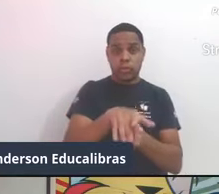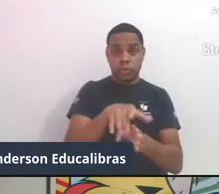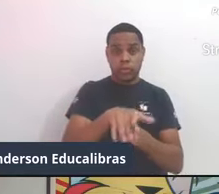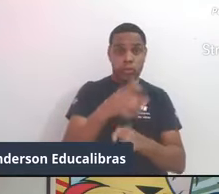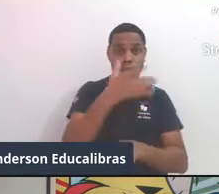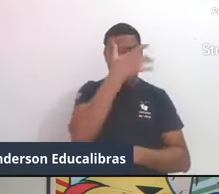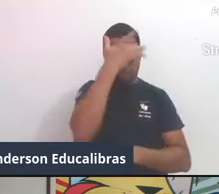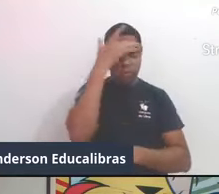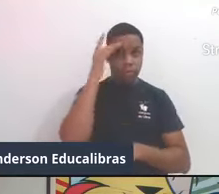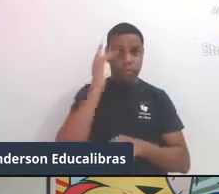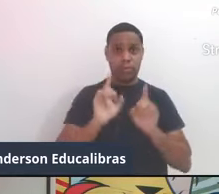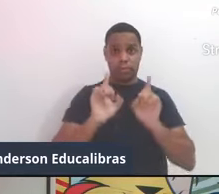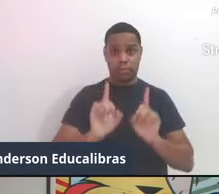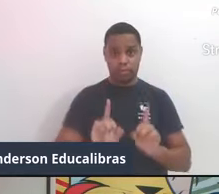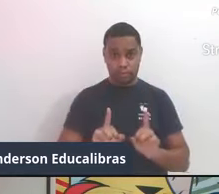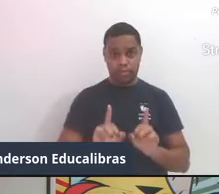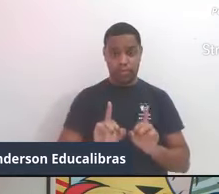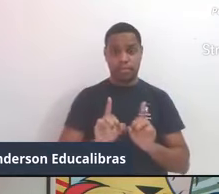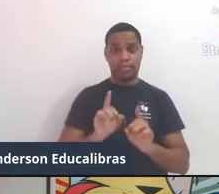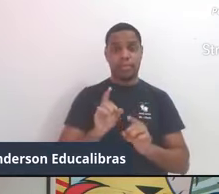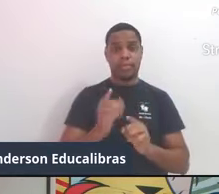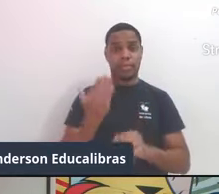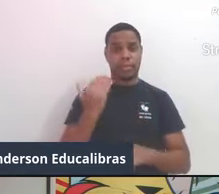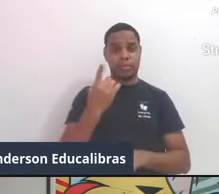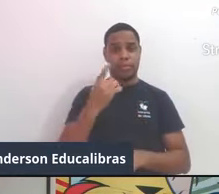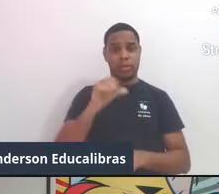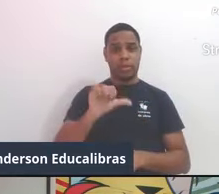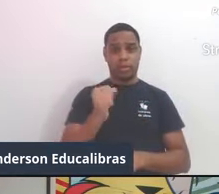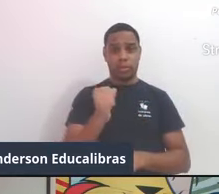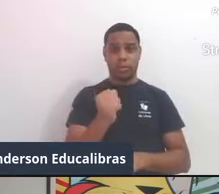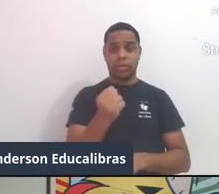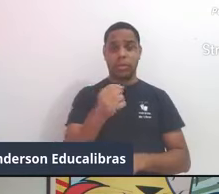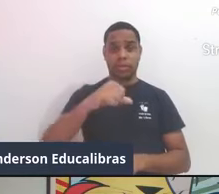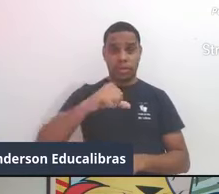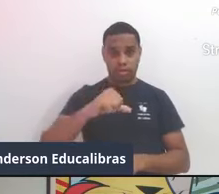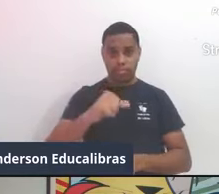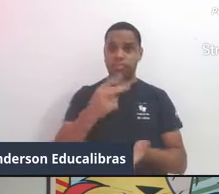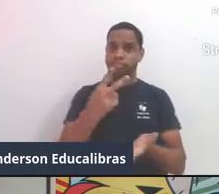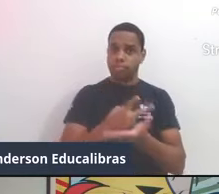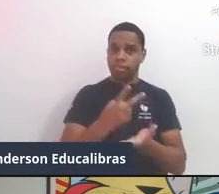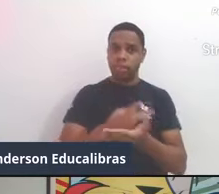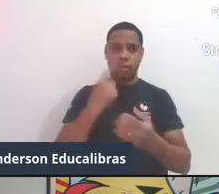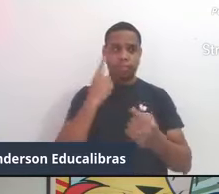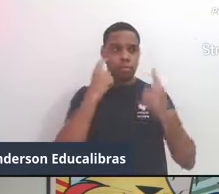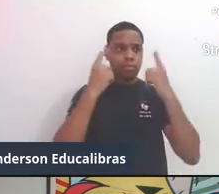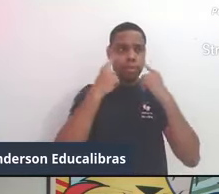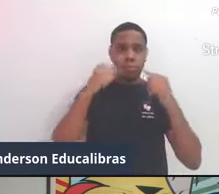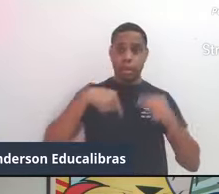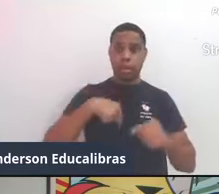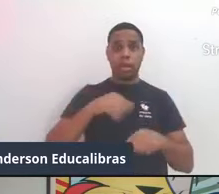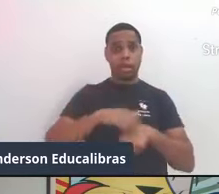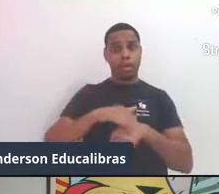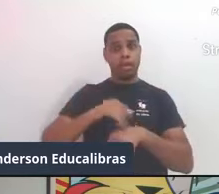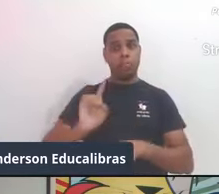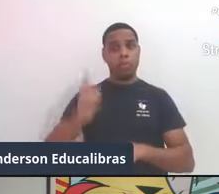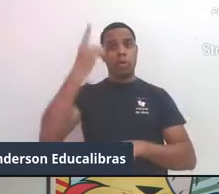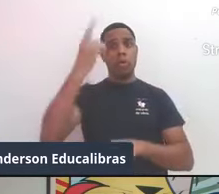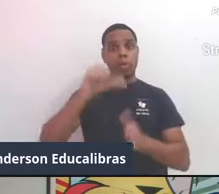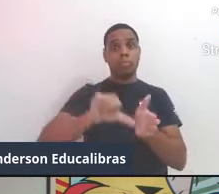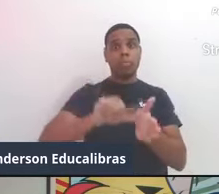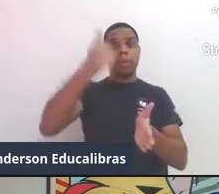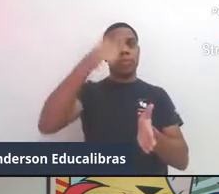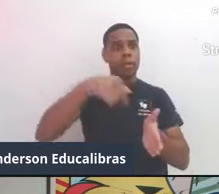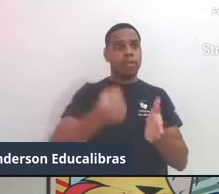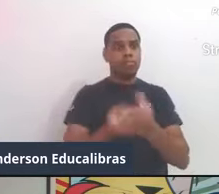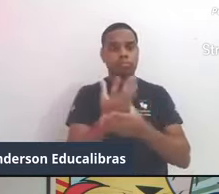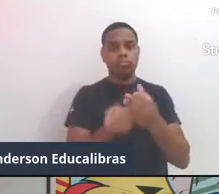com Deficiência, lá de 89, foram sempre iniciativas pioneiras, iniciativas que transcenderem muito